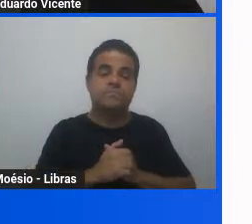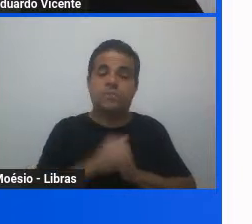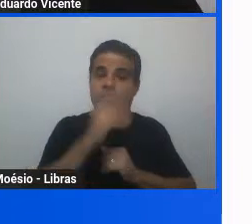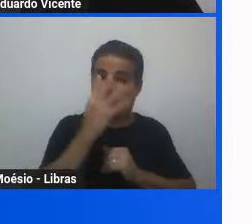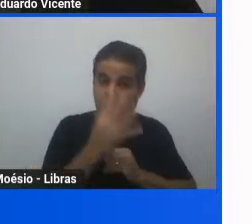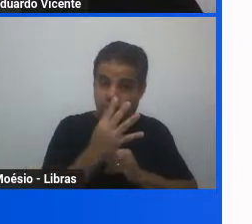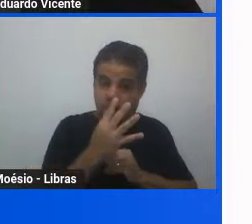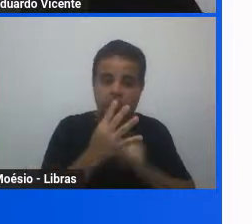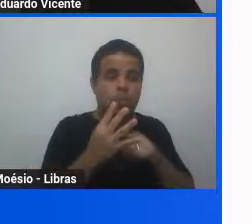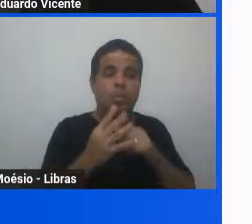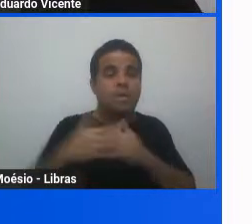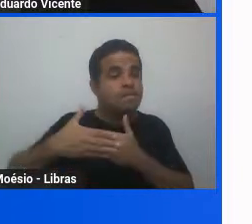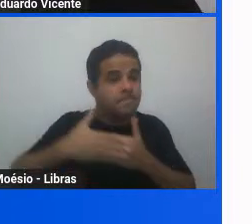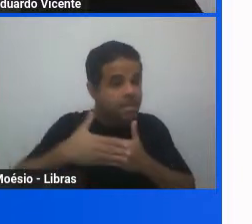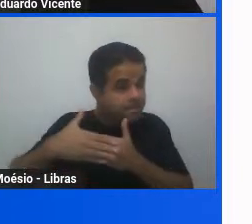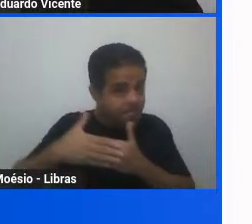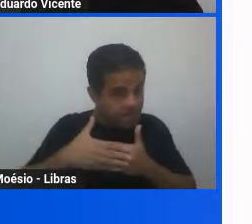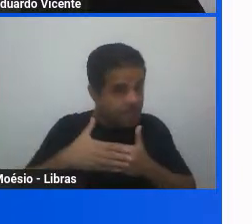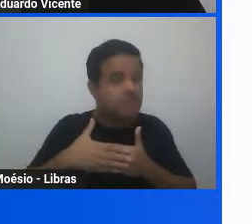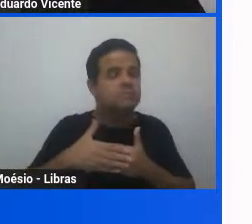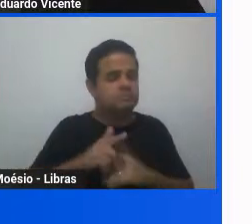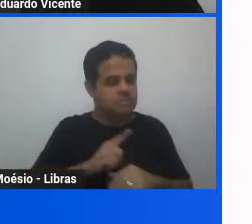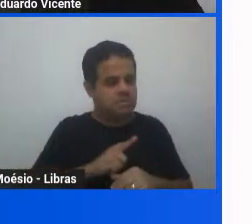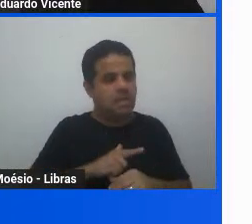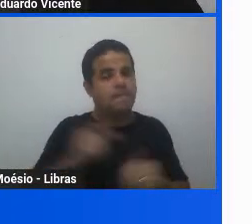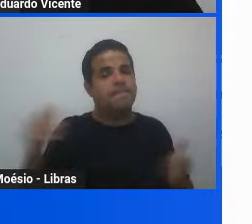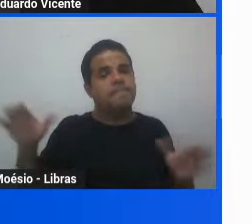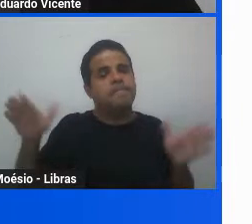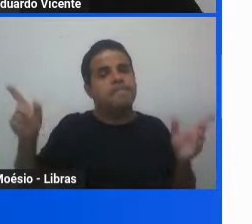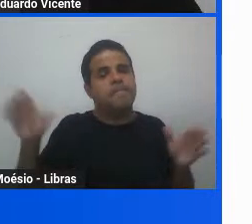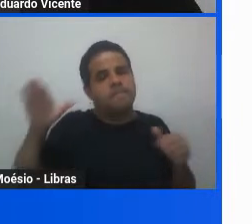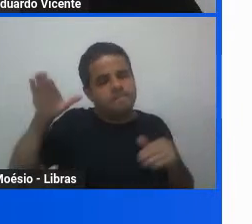para bebês menor que 1 ano.